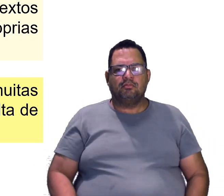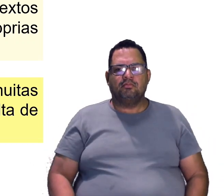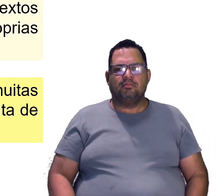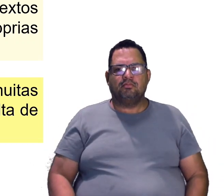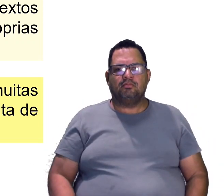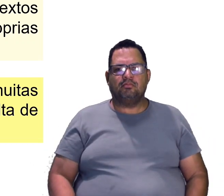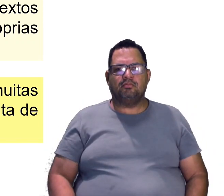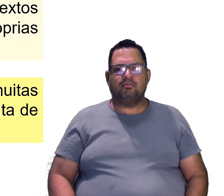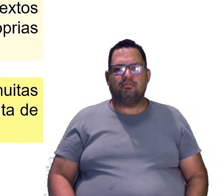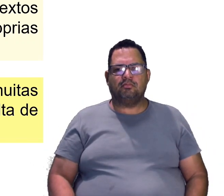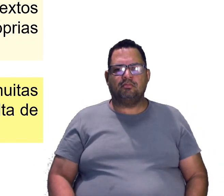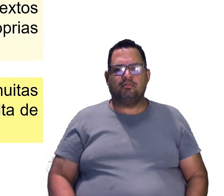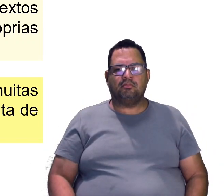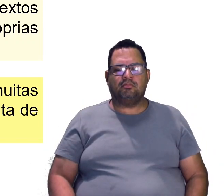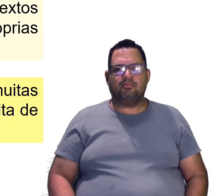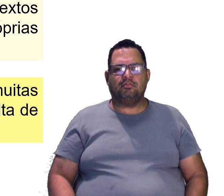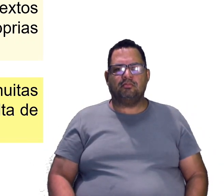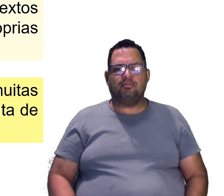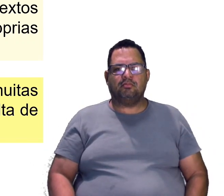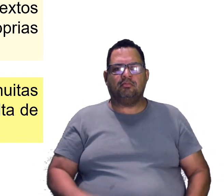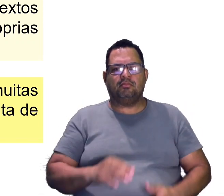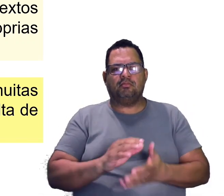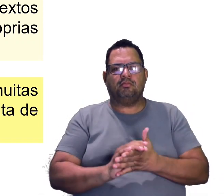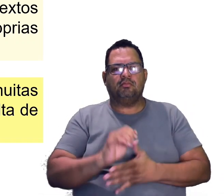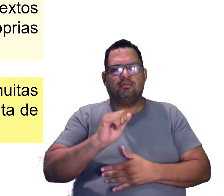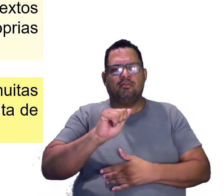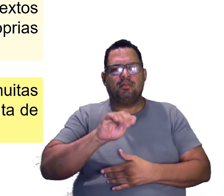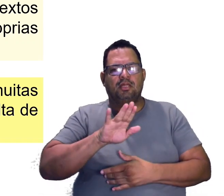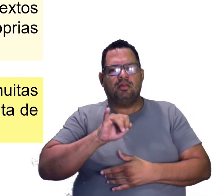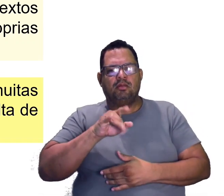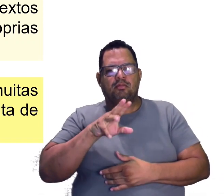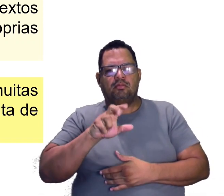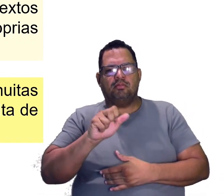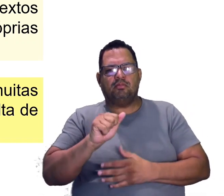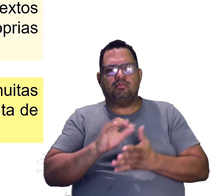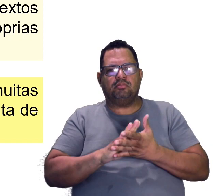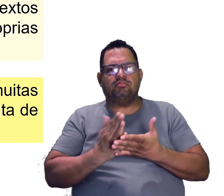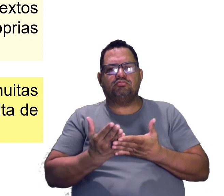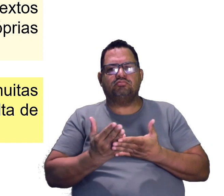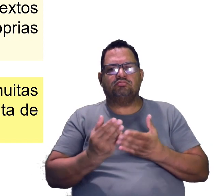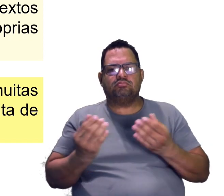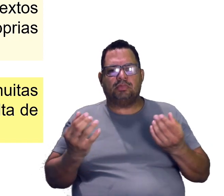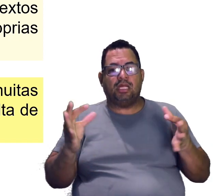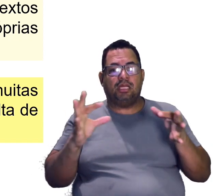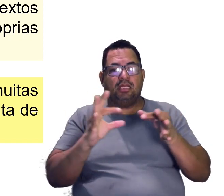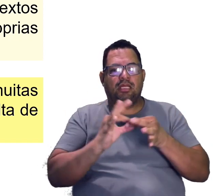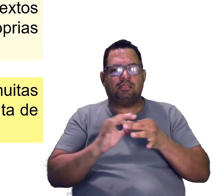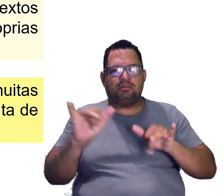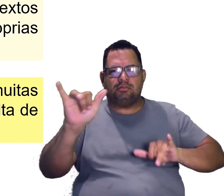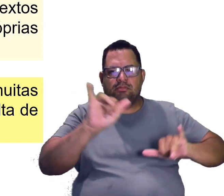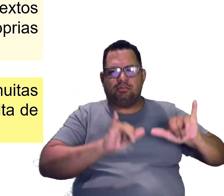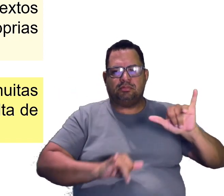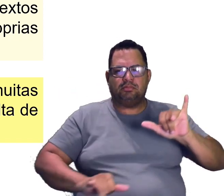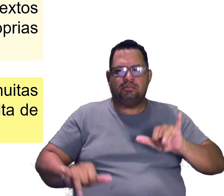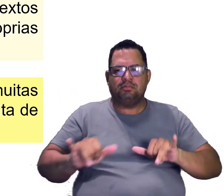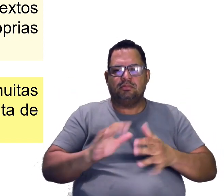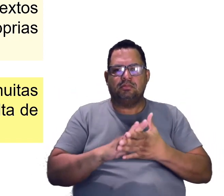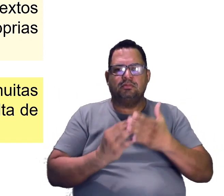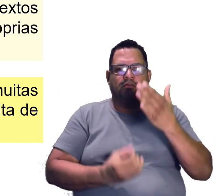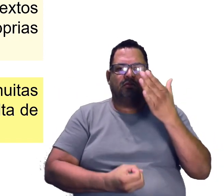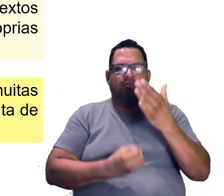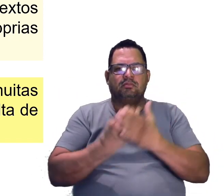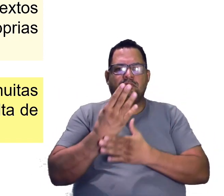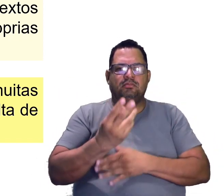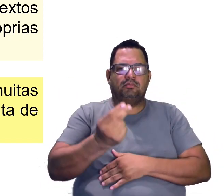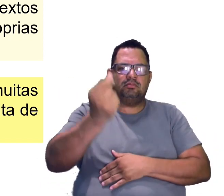aluno. A alquimia, né, tem a ver com a química, sim, ó. Ela teve origem na